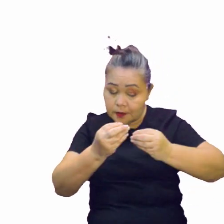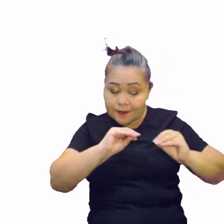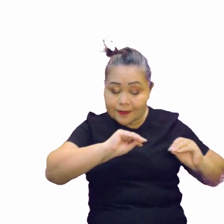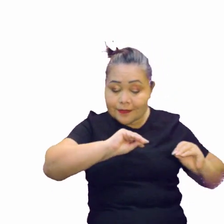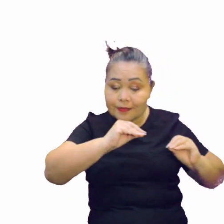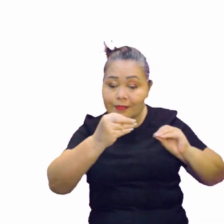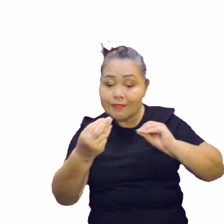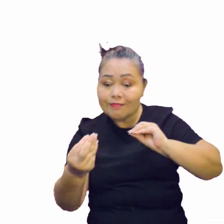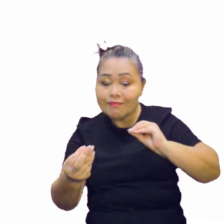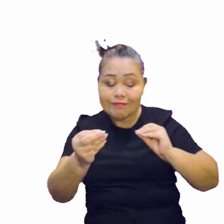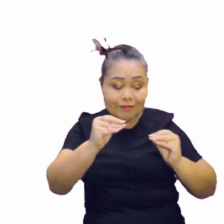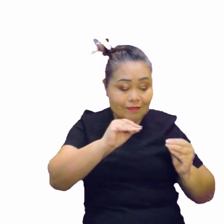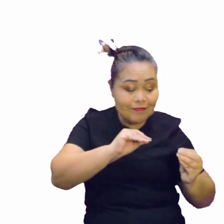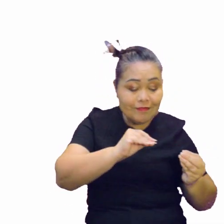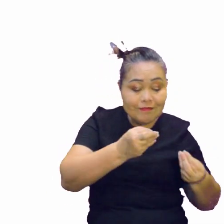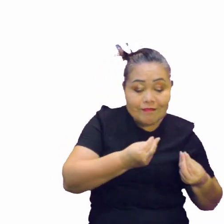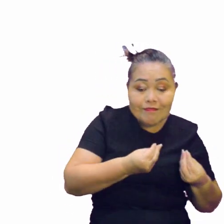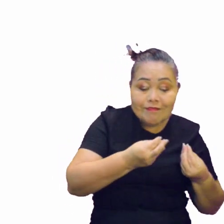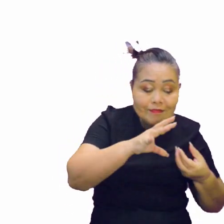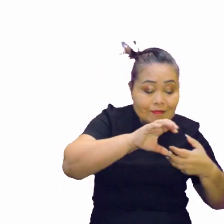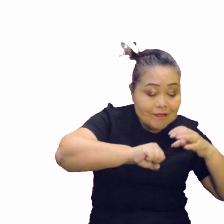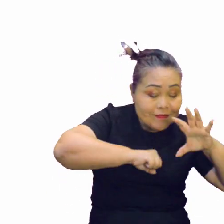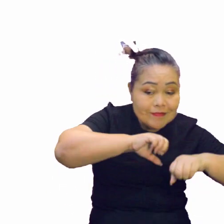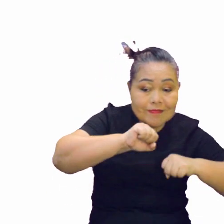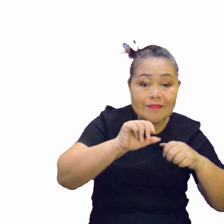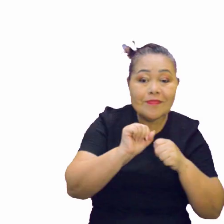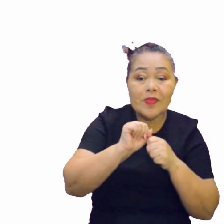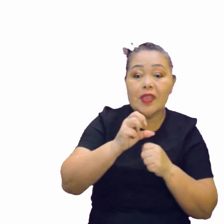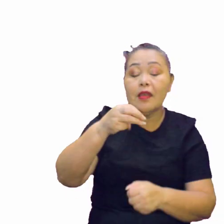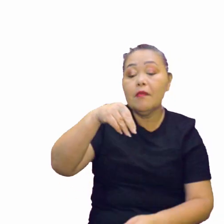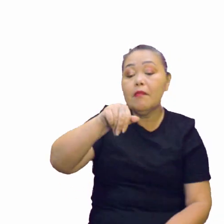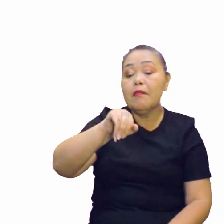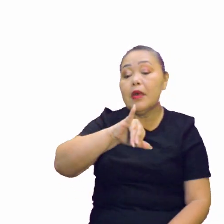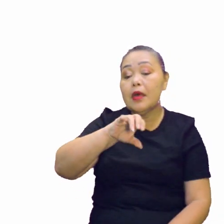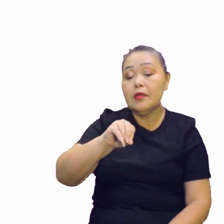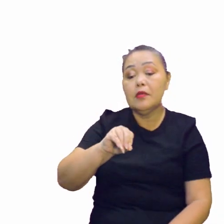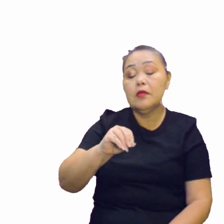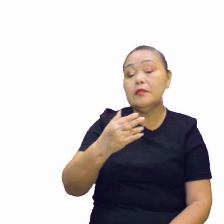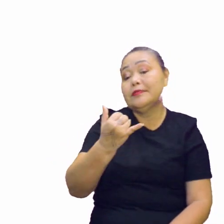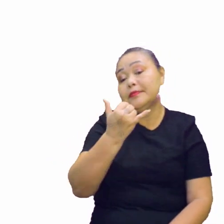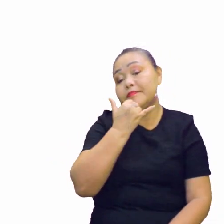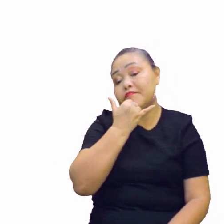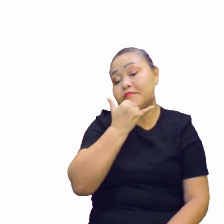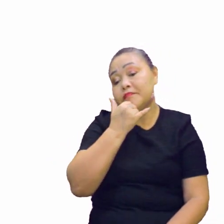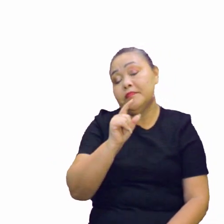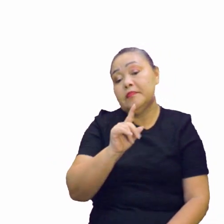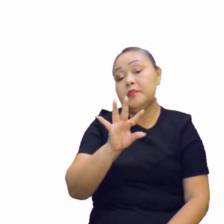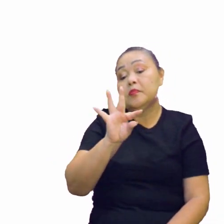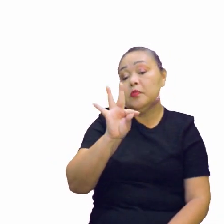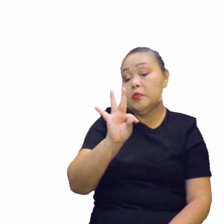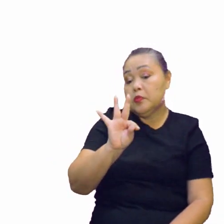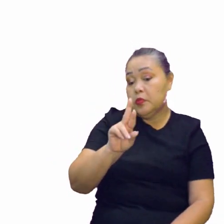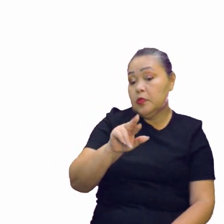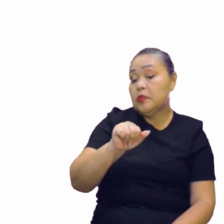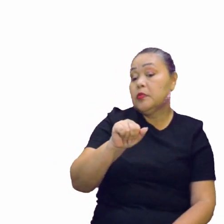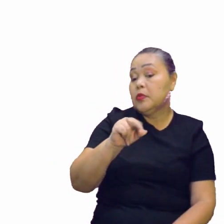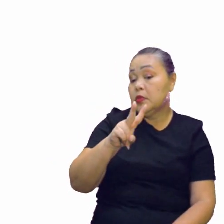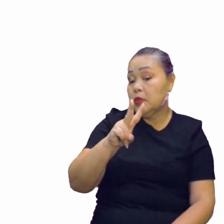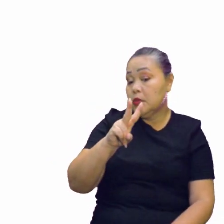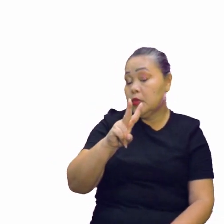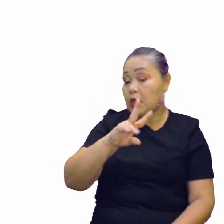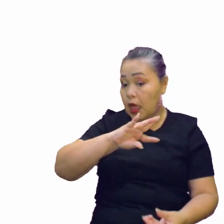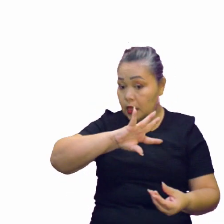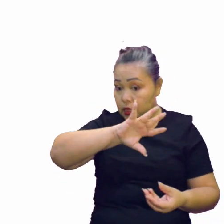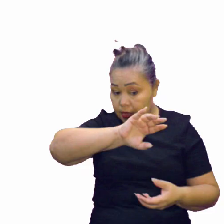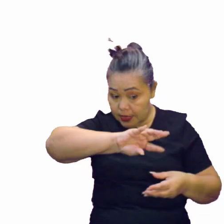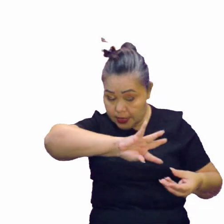sei, meus queridos, está escrito manejo, mas me desculpa aí, tratos culturais. E aí, não são